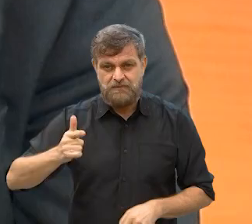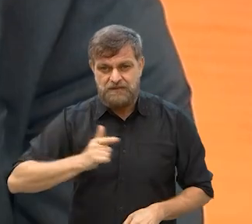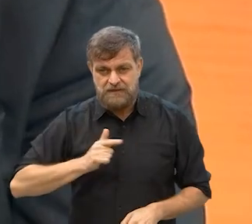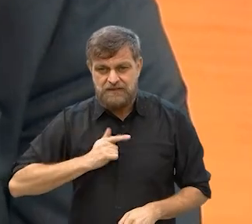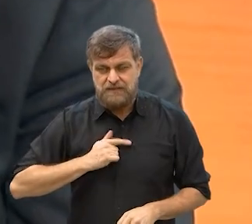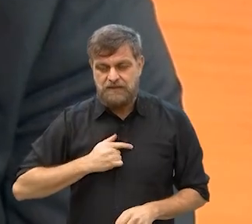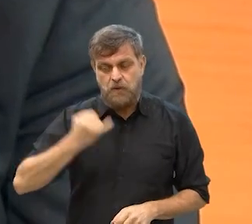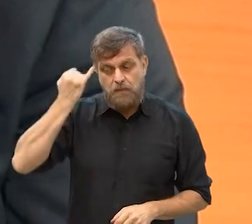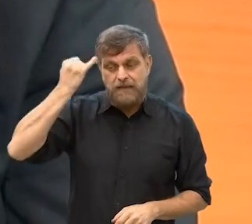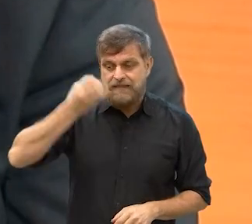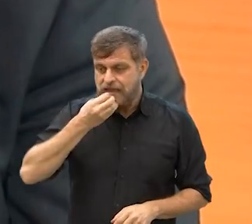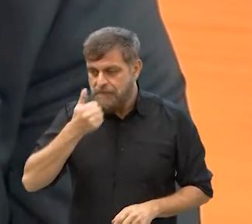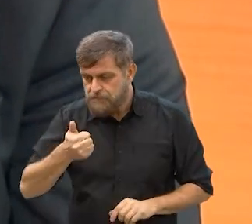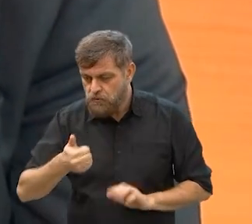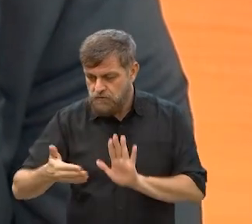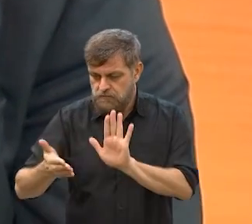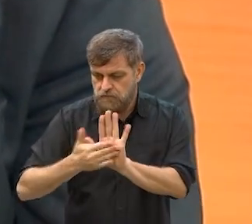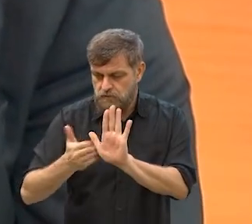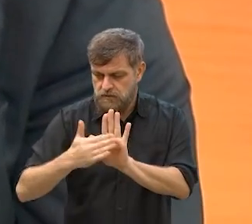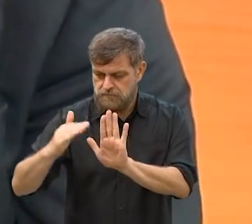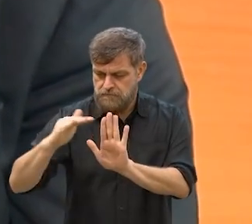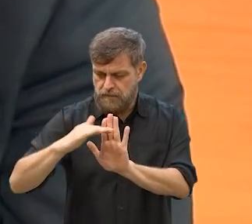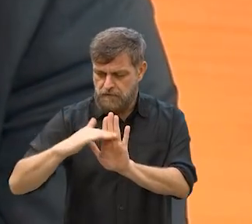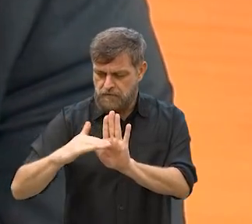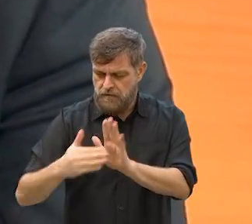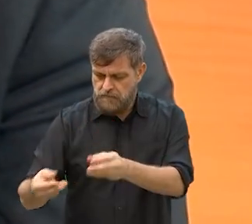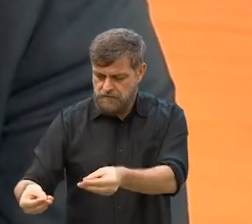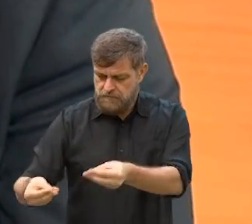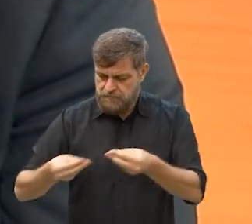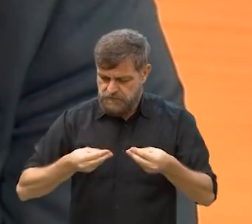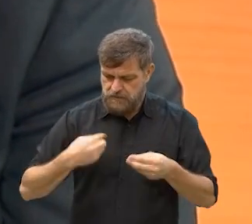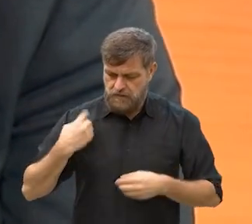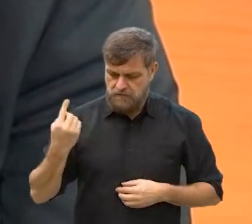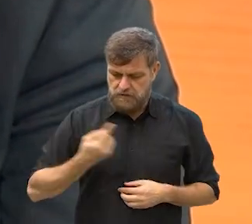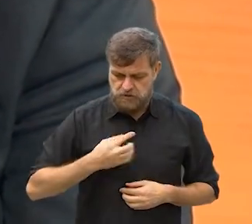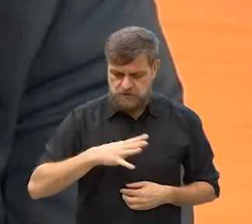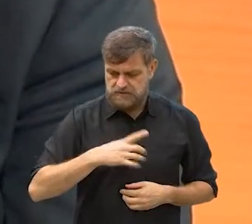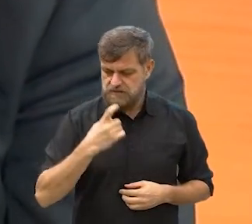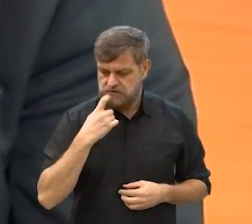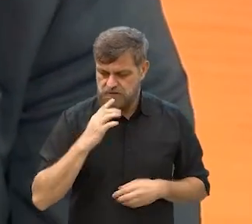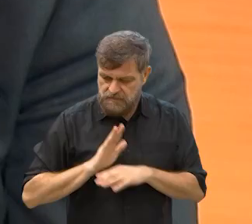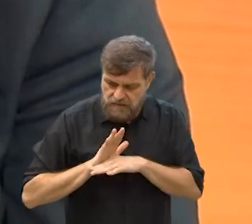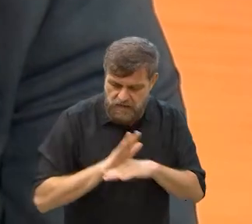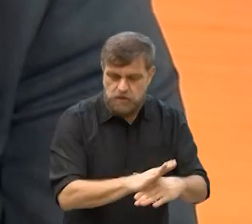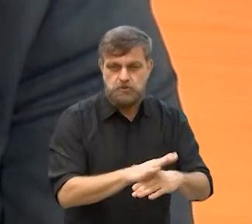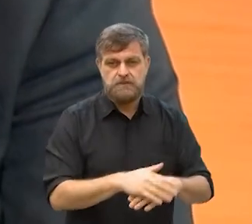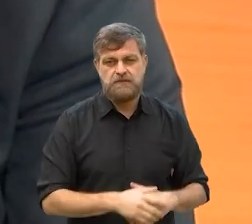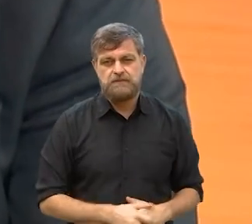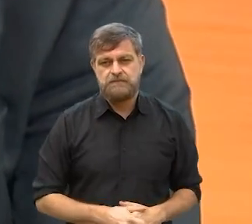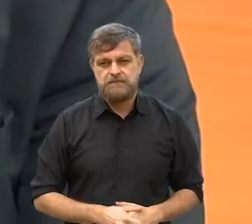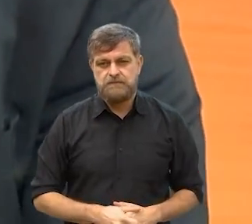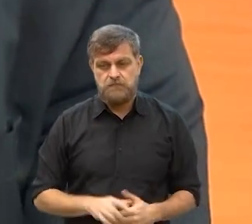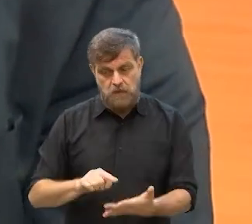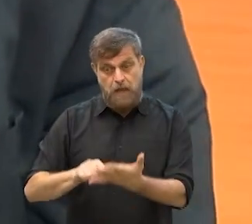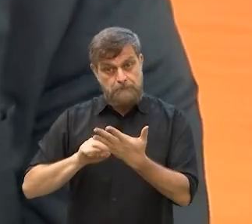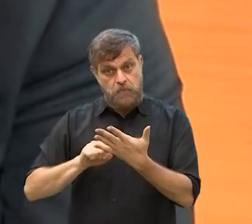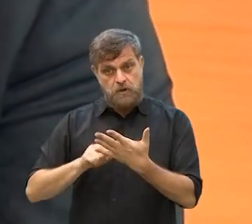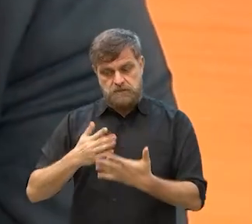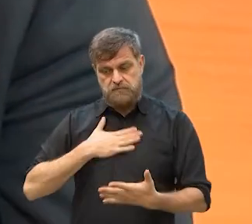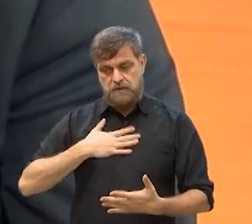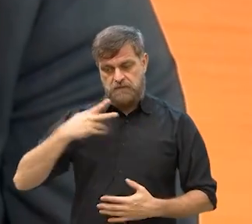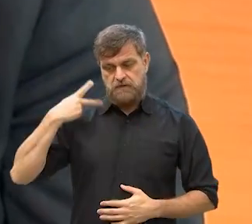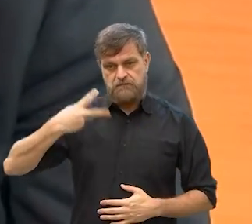que tiver alguma ideia que possa contribuir com a cidade de Campinas, que apresente para nós,